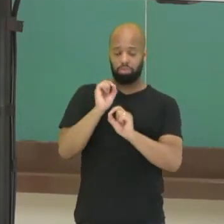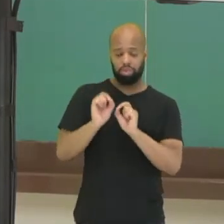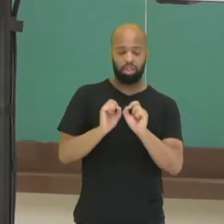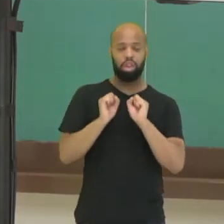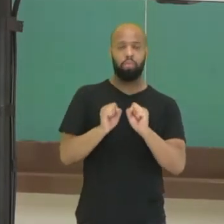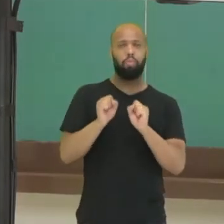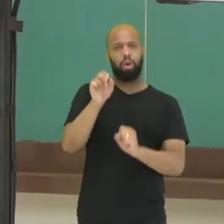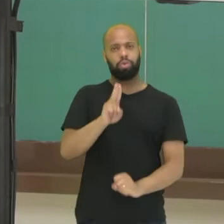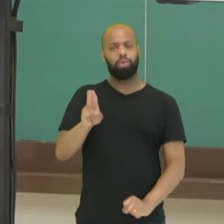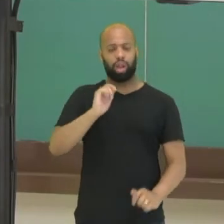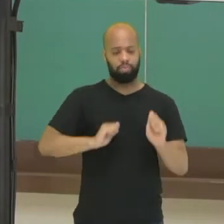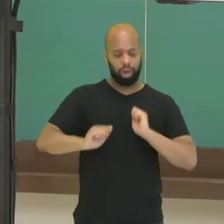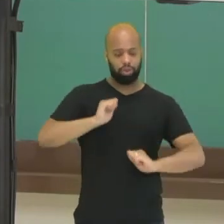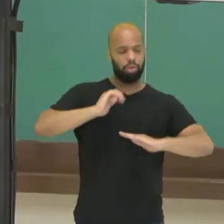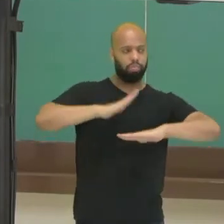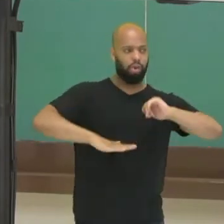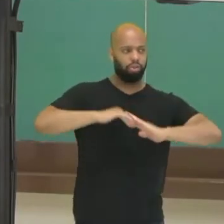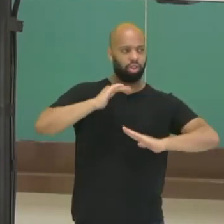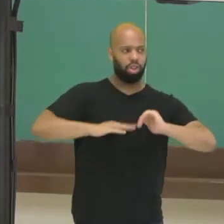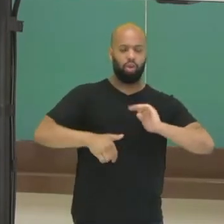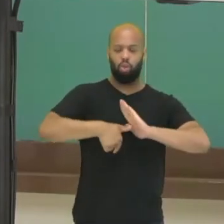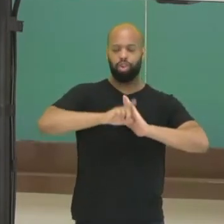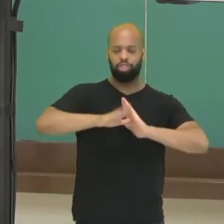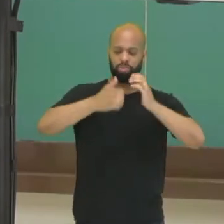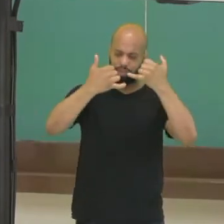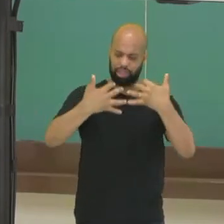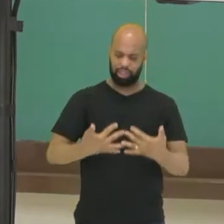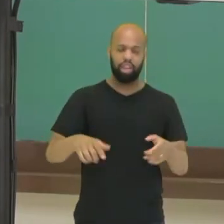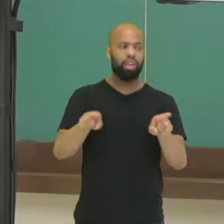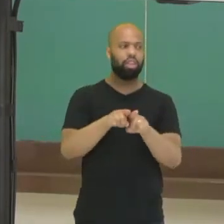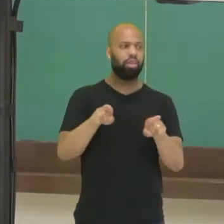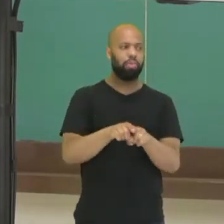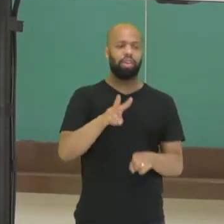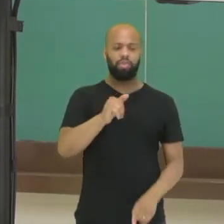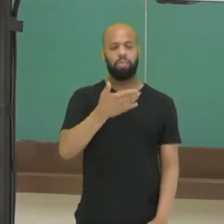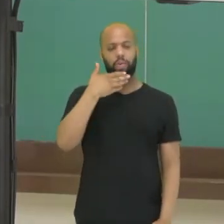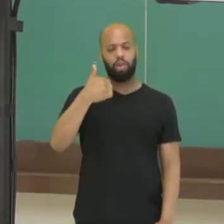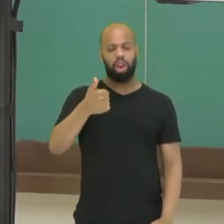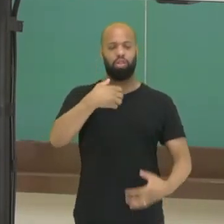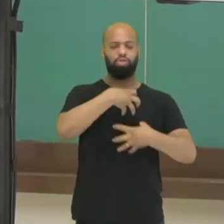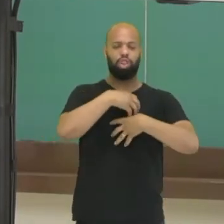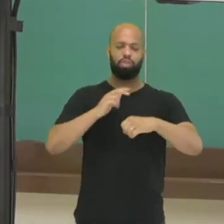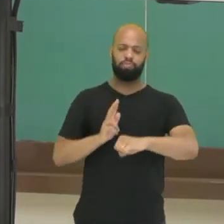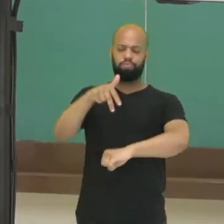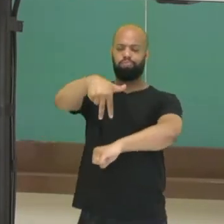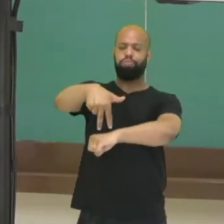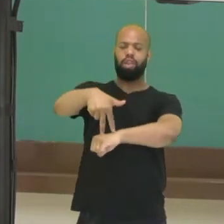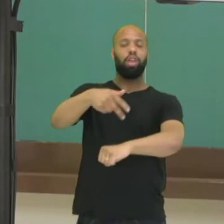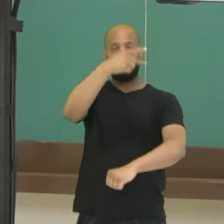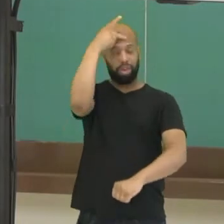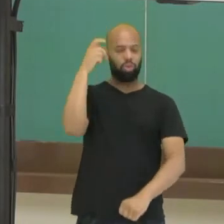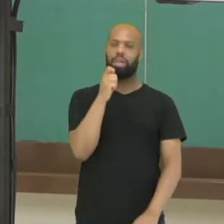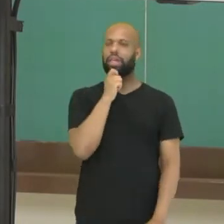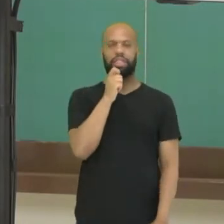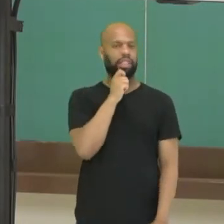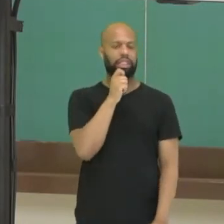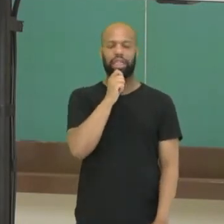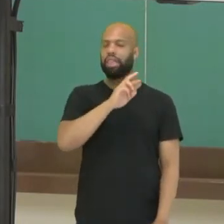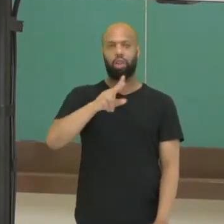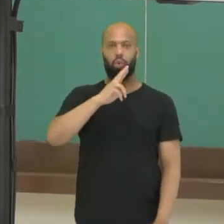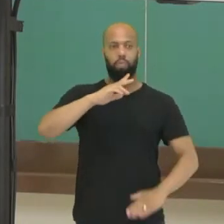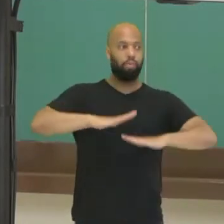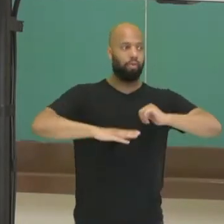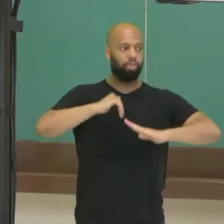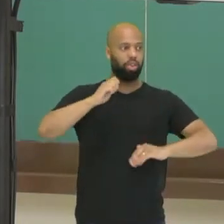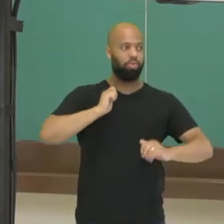né, por atores profissionais, como a professora falou, e também aprimorar a interpretação, né, dos que não são atores profissionais. Então, o